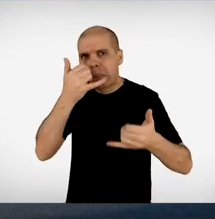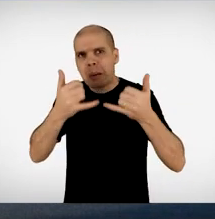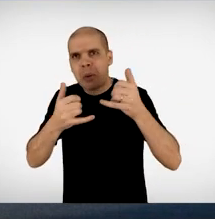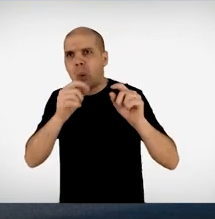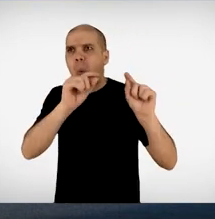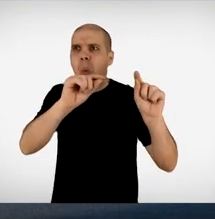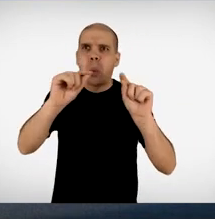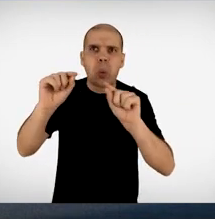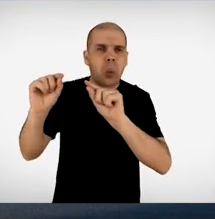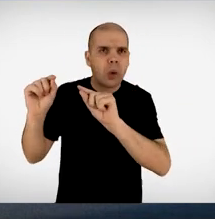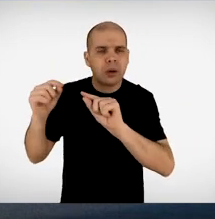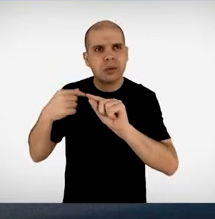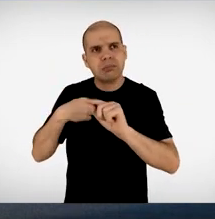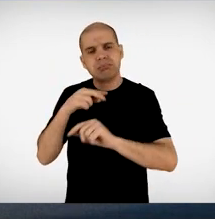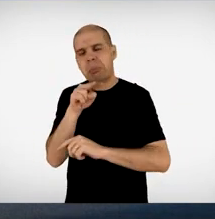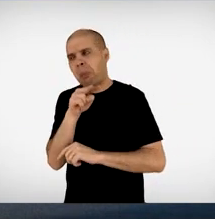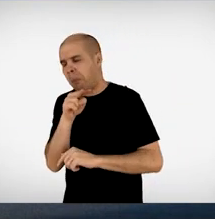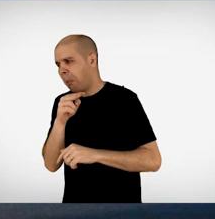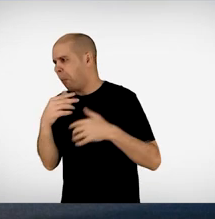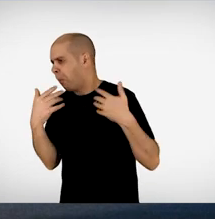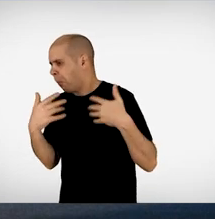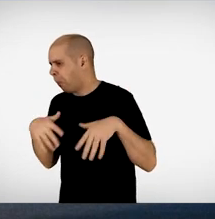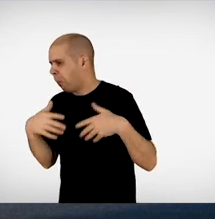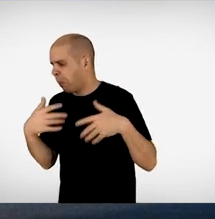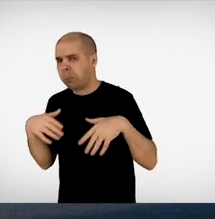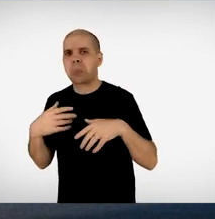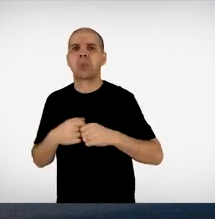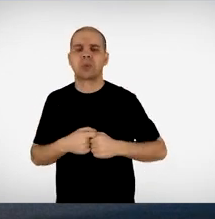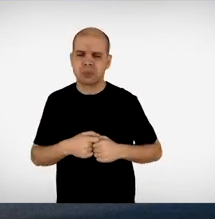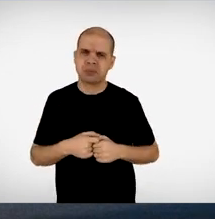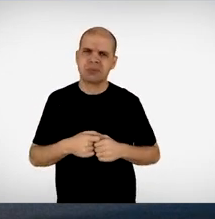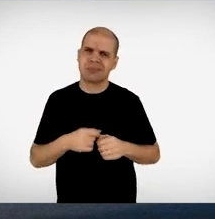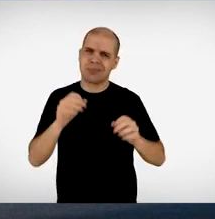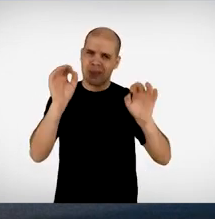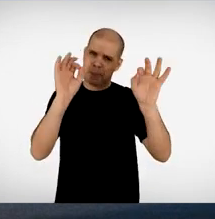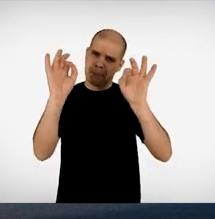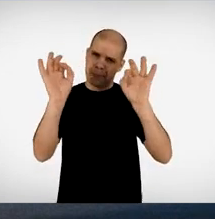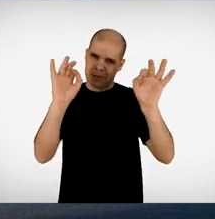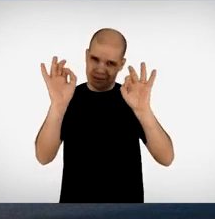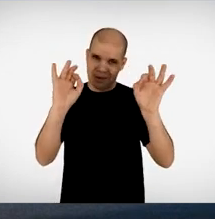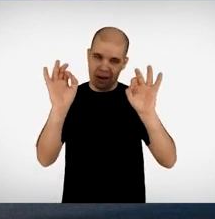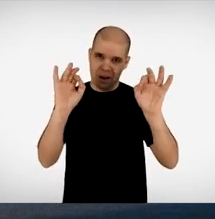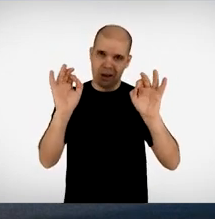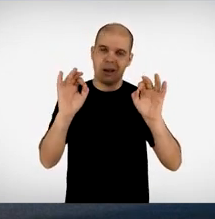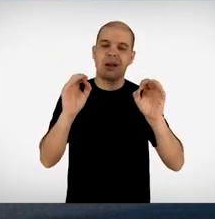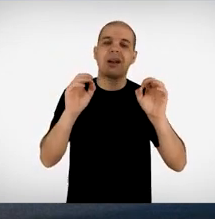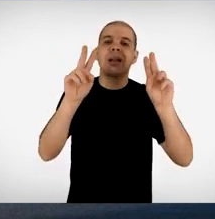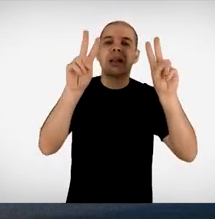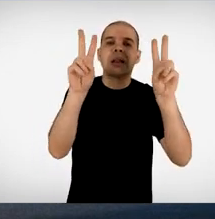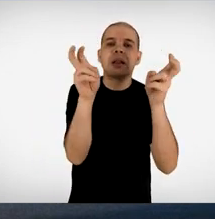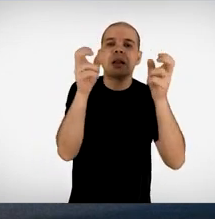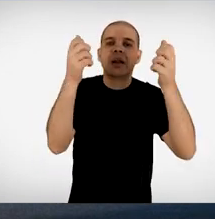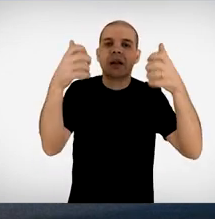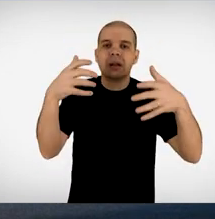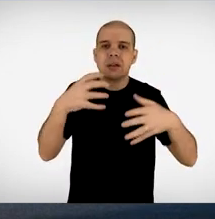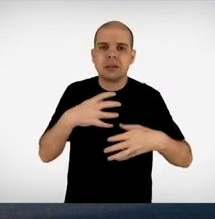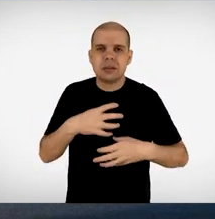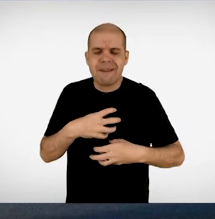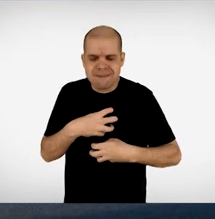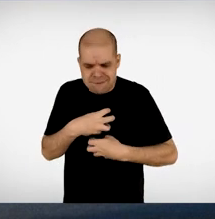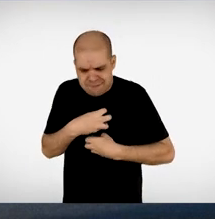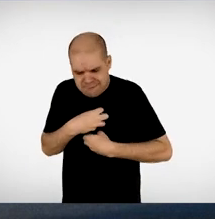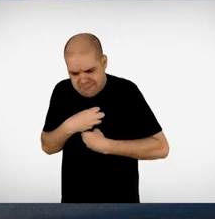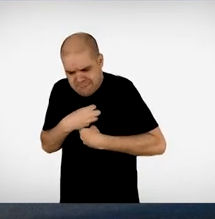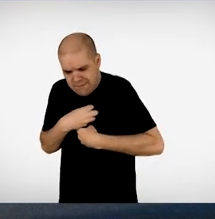E aí eu fiquei pensando, né, que uma coisa que a gente pensa muito na psicanálise, que é que um pouco de angústia, né, é motor para o nosso